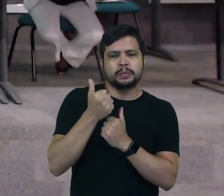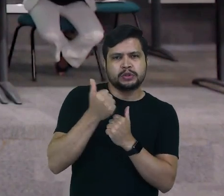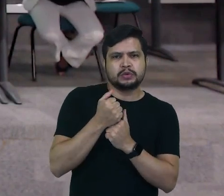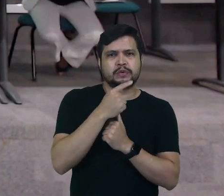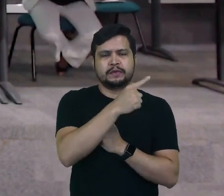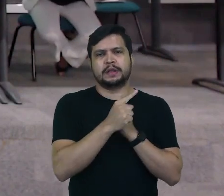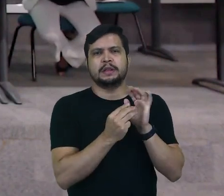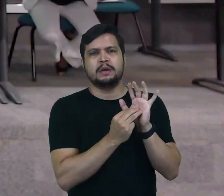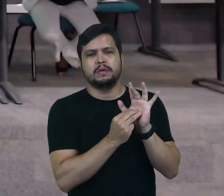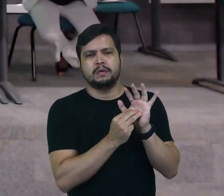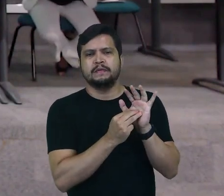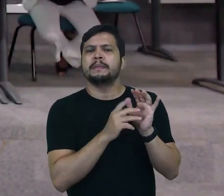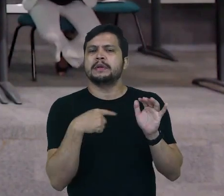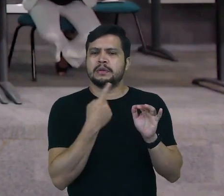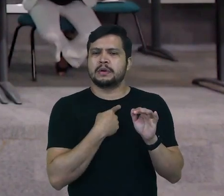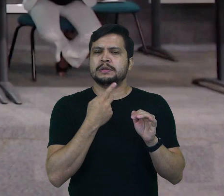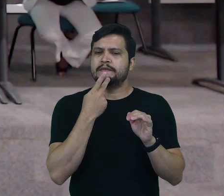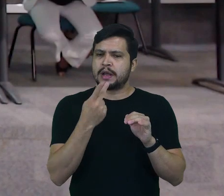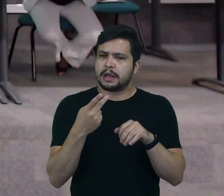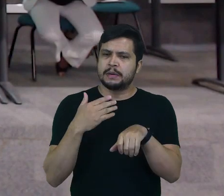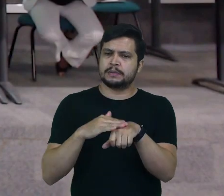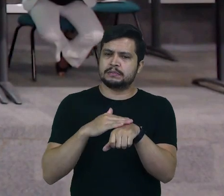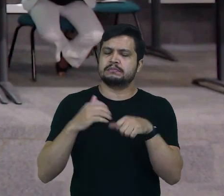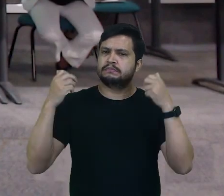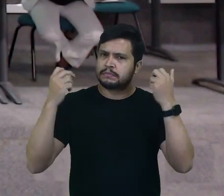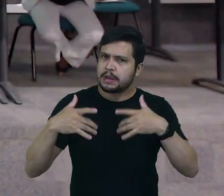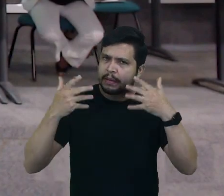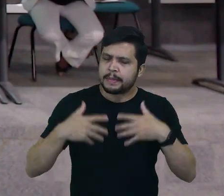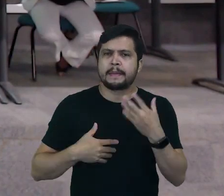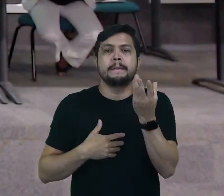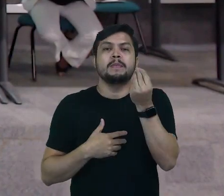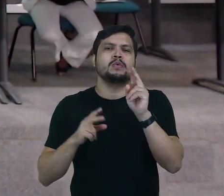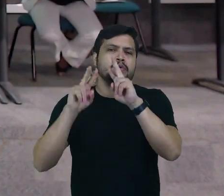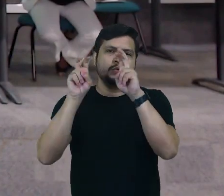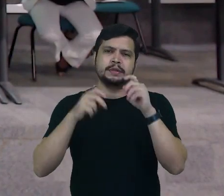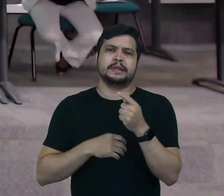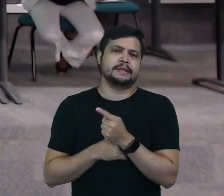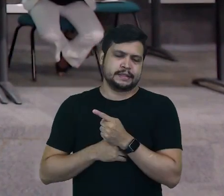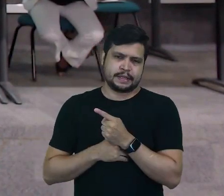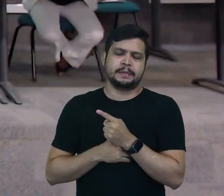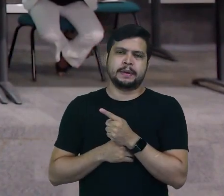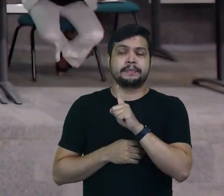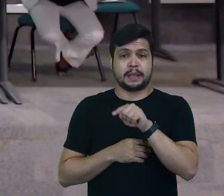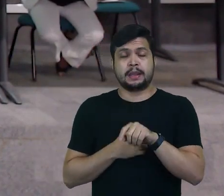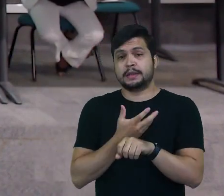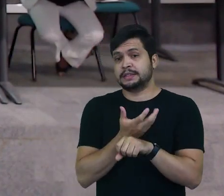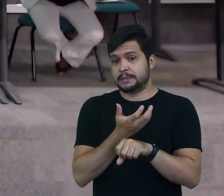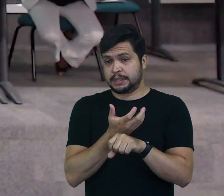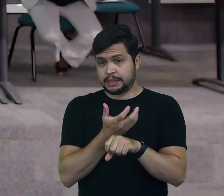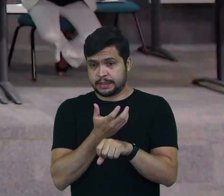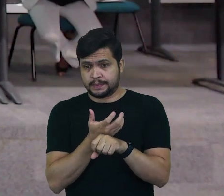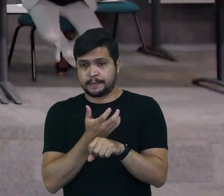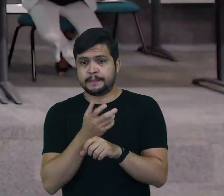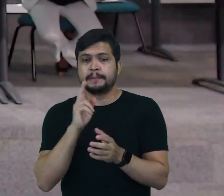UVA, e a gente falou muito a respeito desse tema. Então, foi a implementação da disciplina, que, por